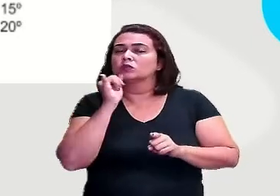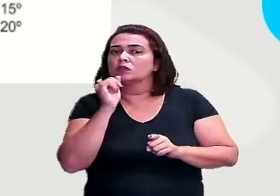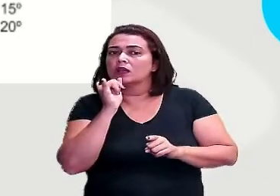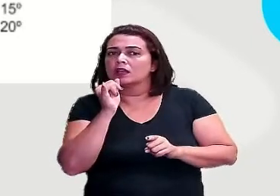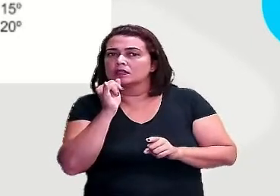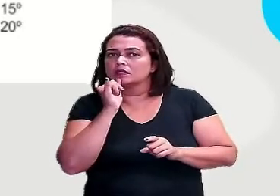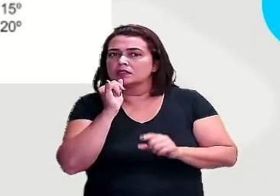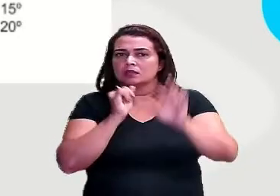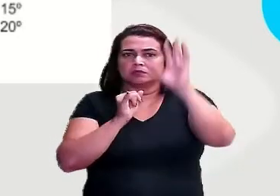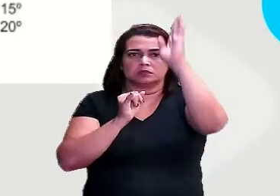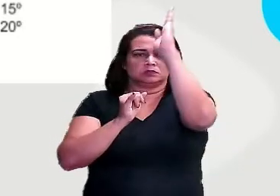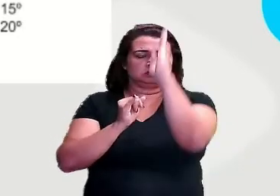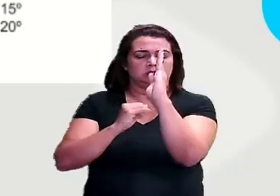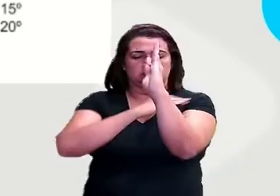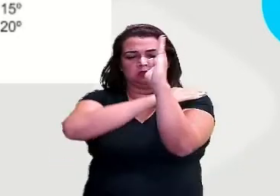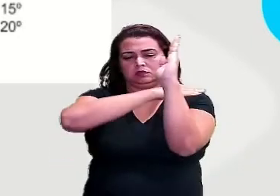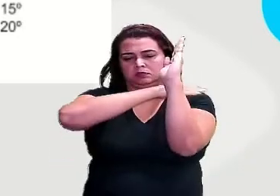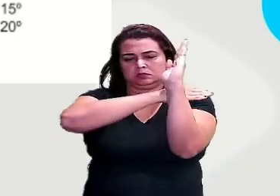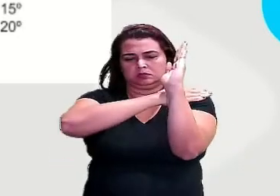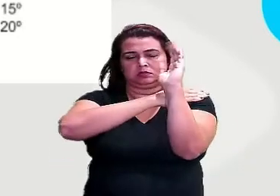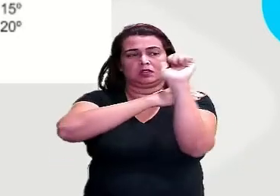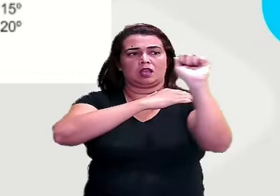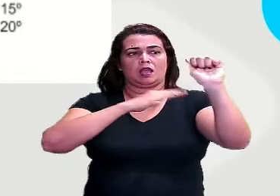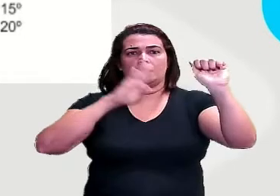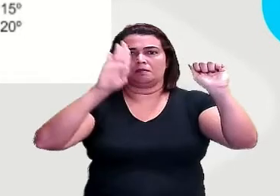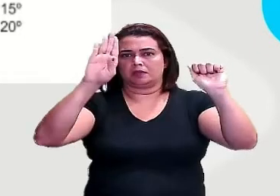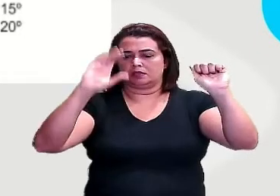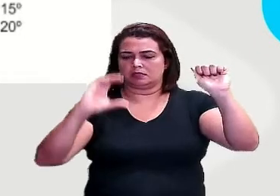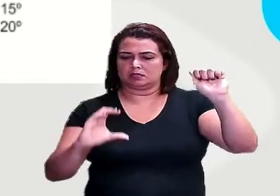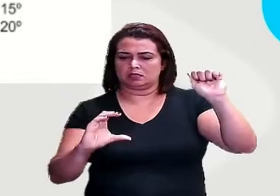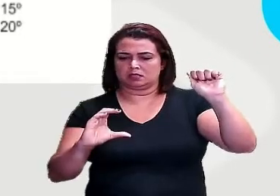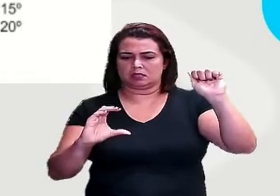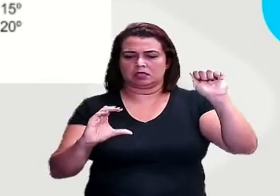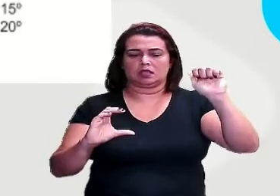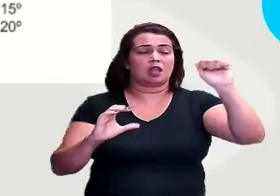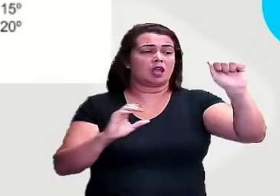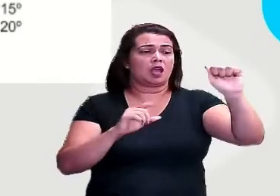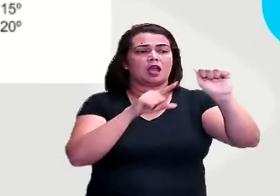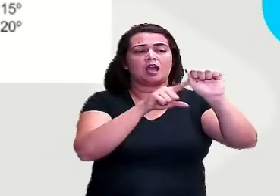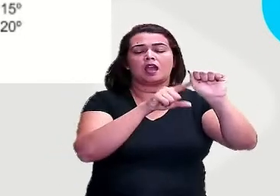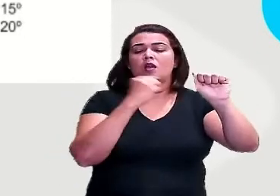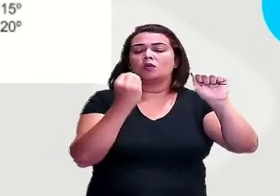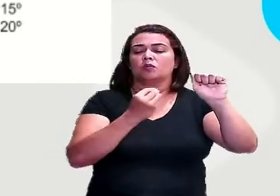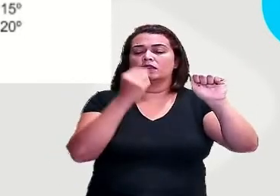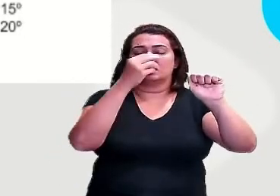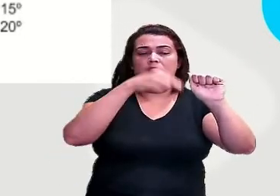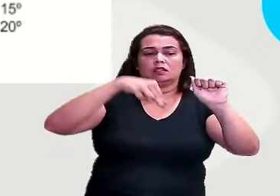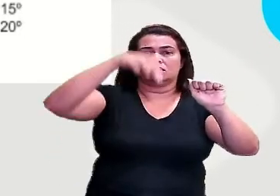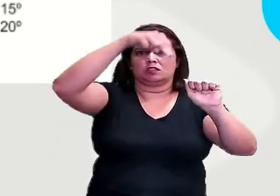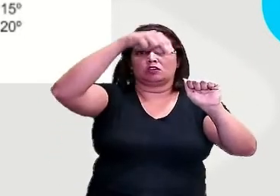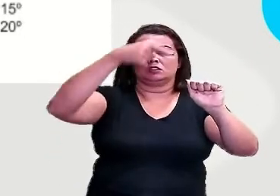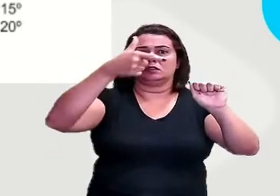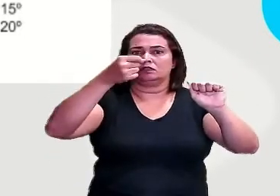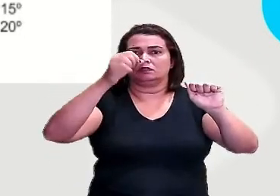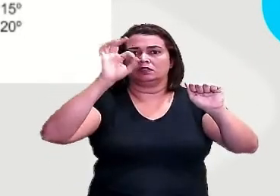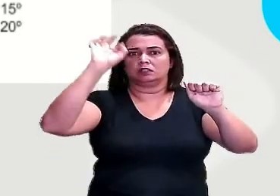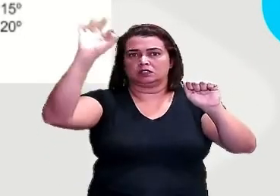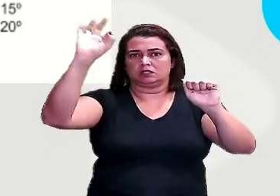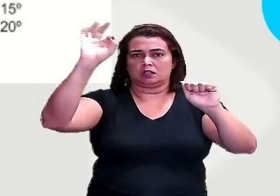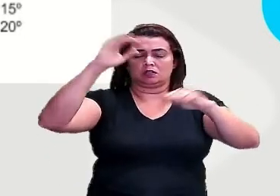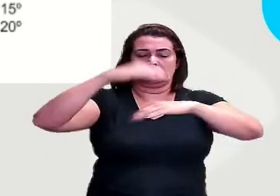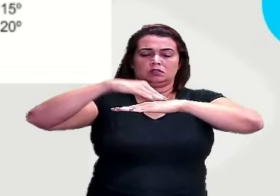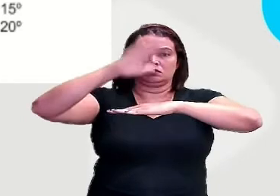coordenadas do ponto A, B e C. Né, o ponto A, nós vemos que ele está a 20 graus norte, porque está acima da